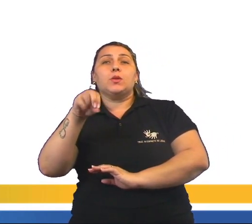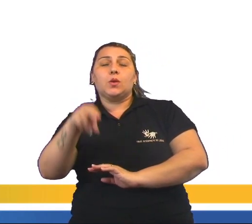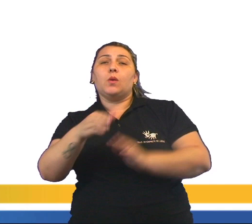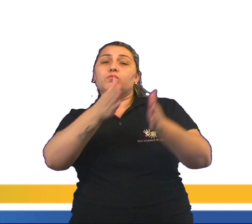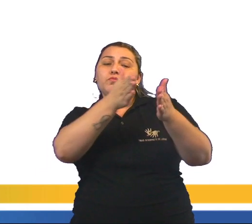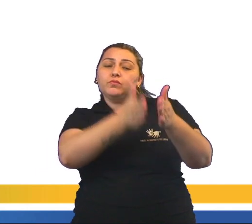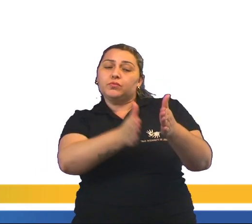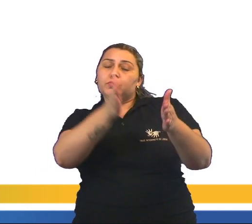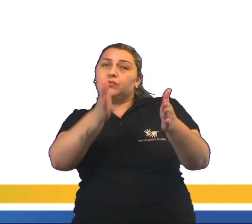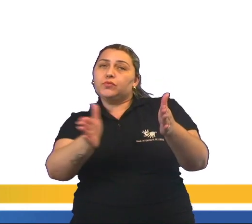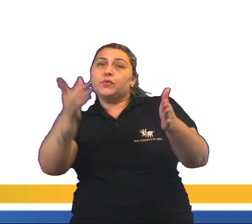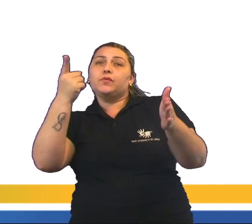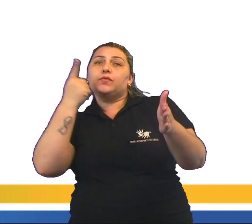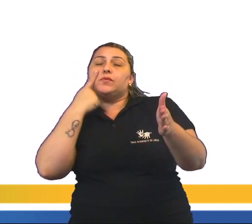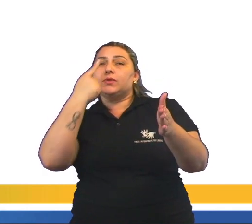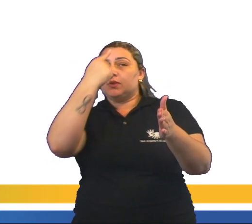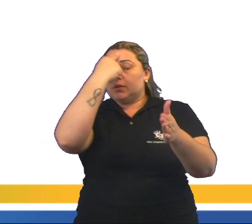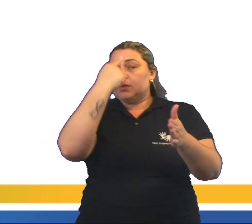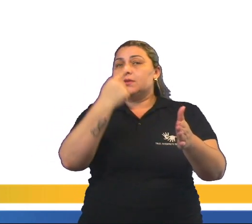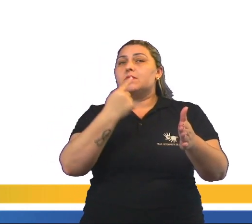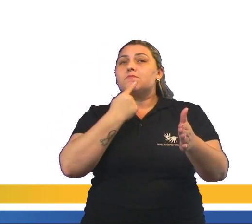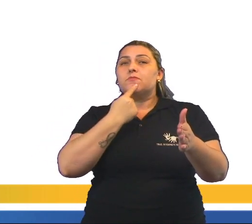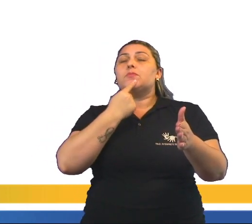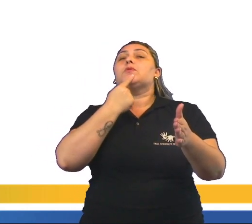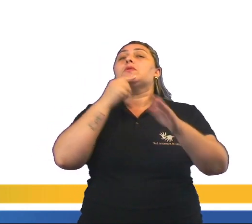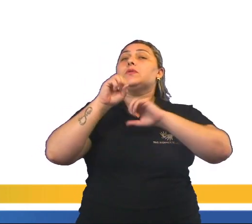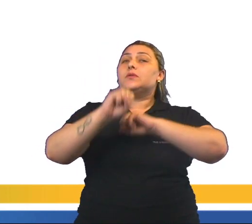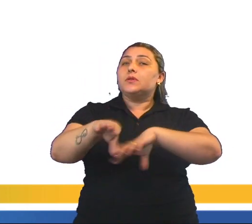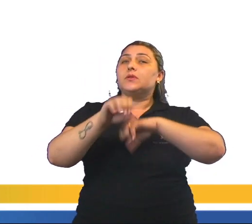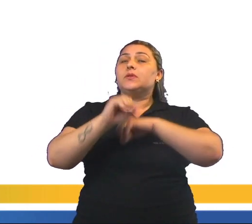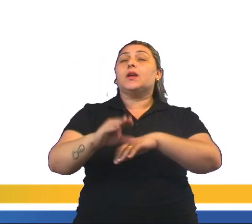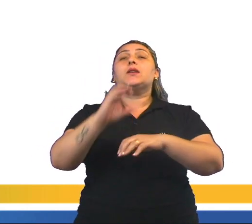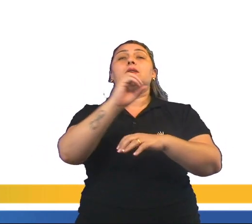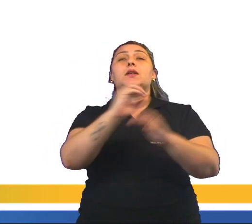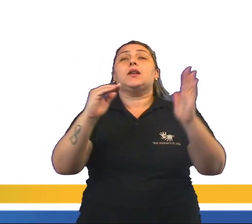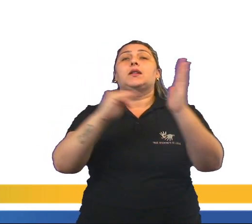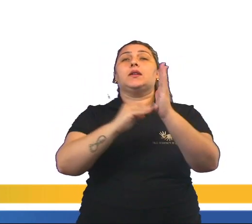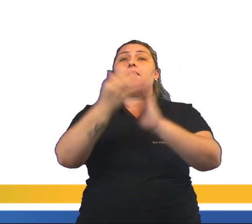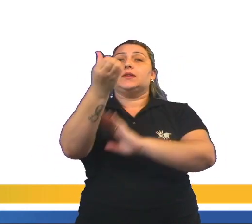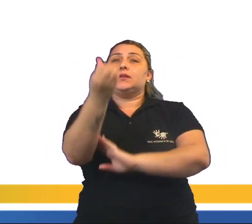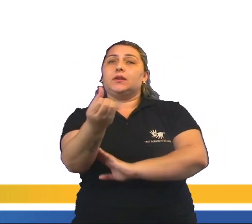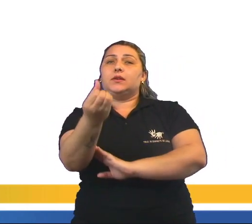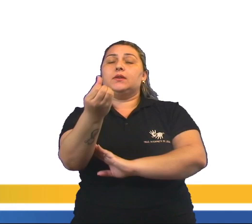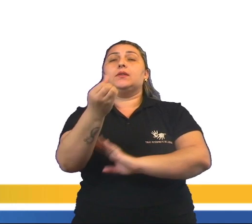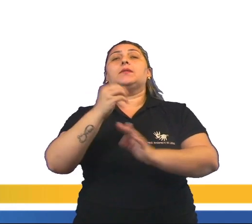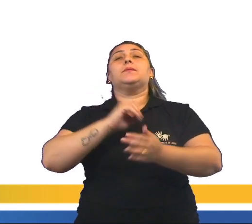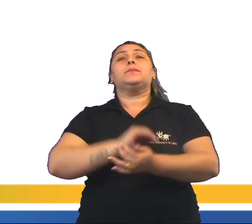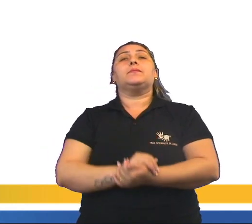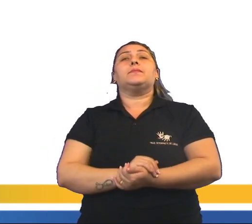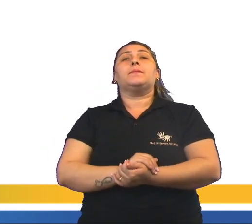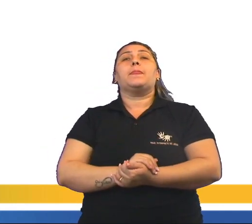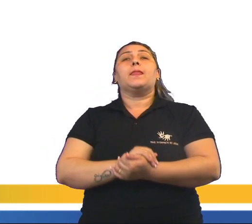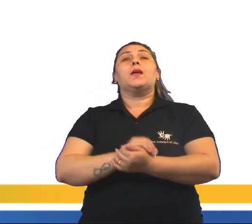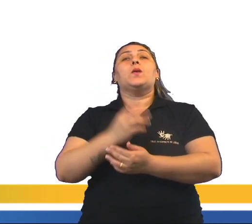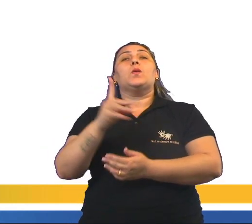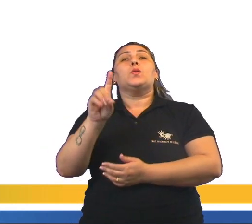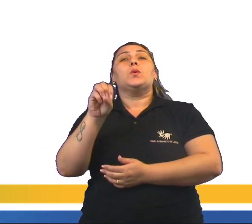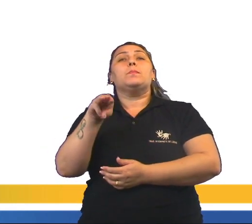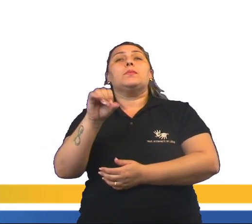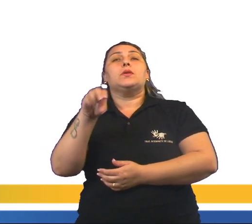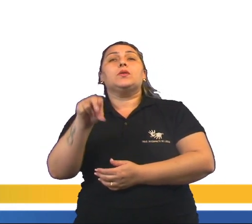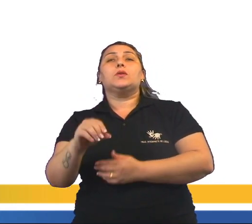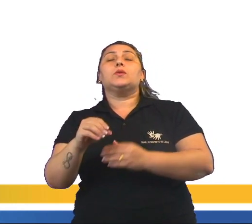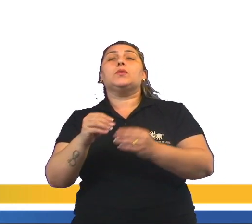porque ele é uma sequência observando aí as imagens nós vamos trabalhar com uma sequência de zero a seis tá os o menor